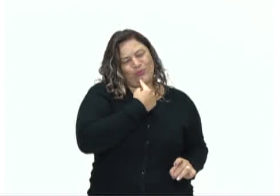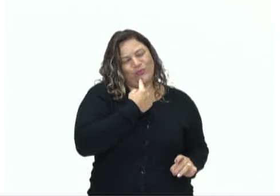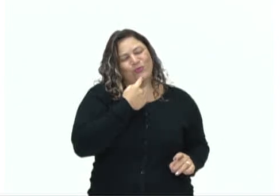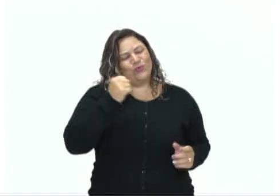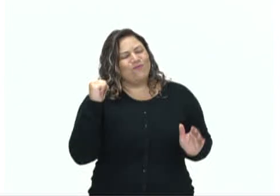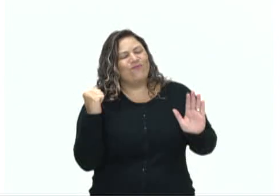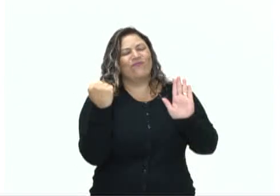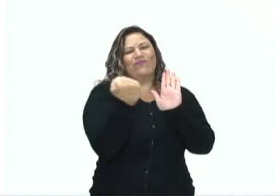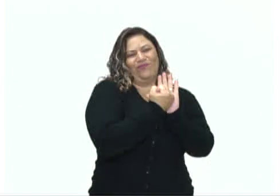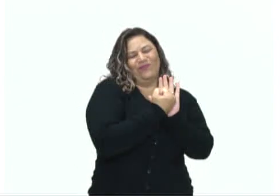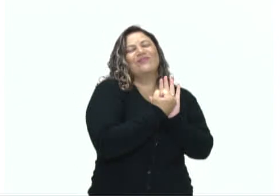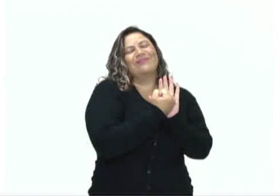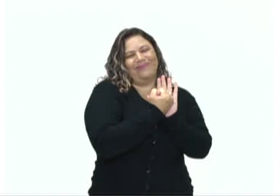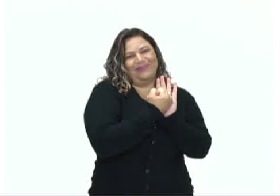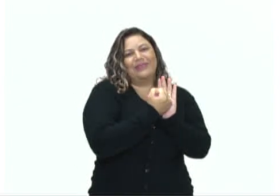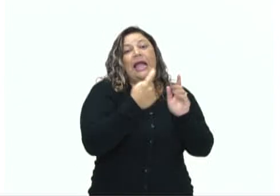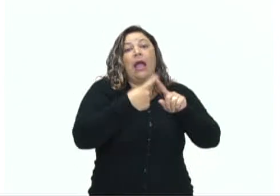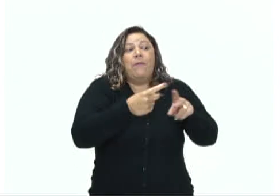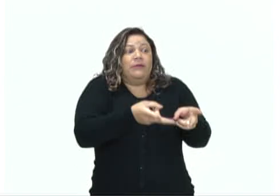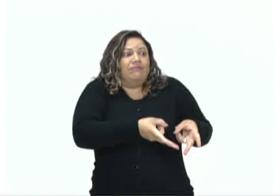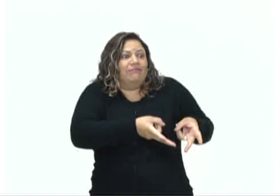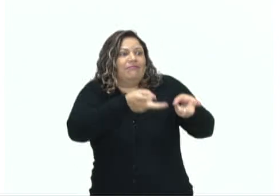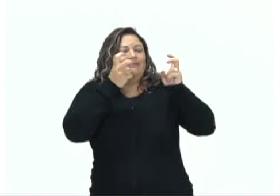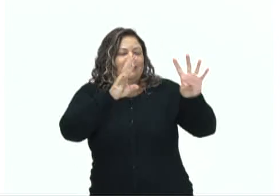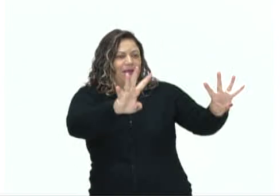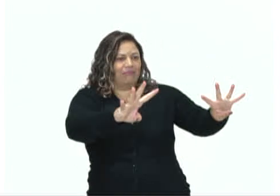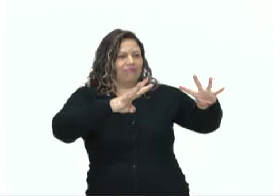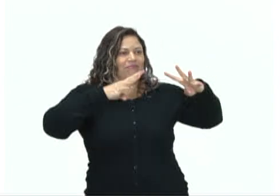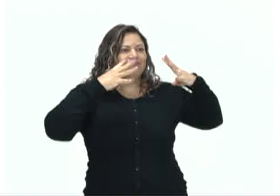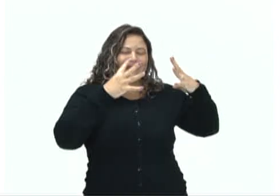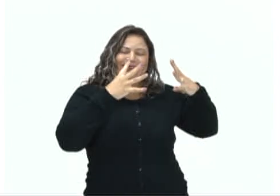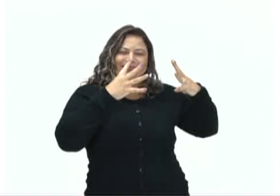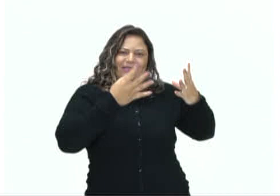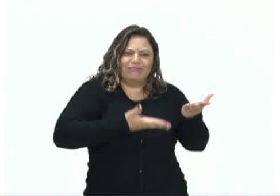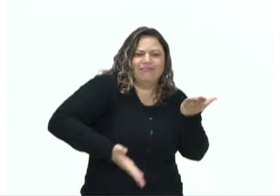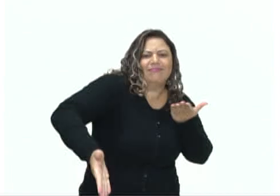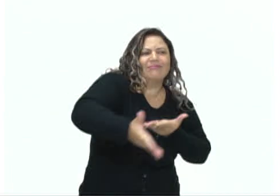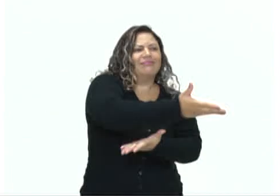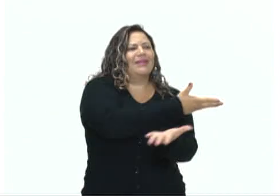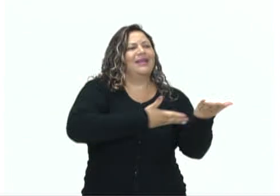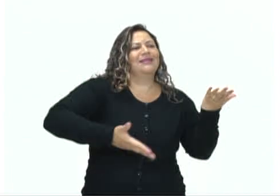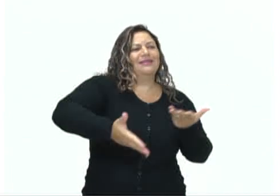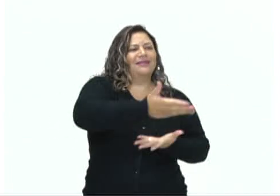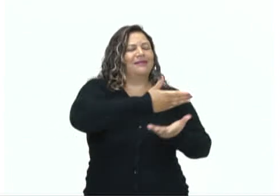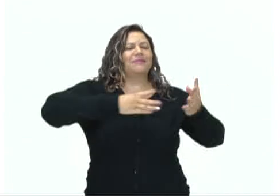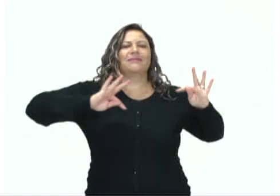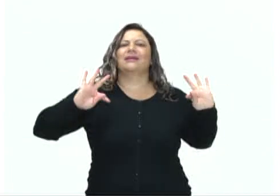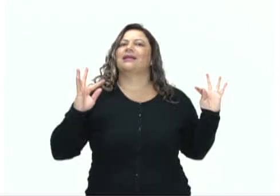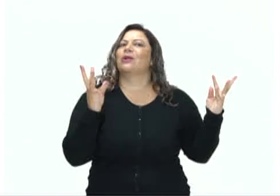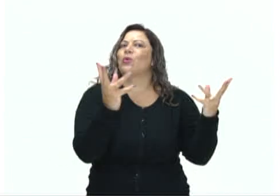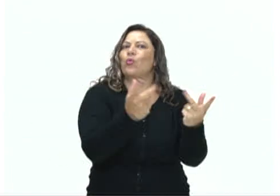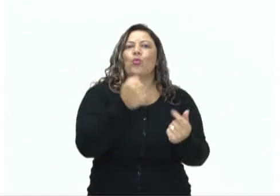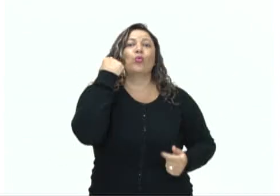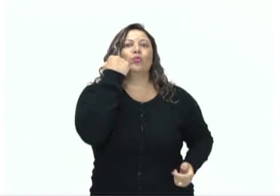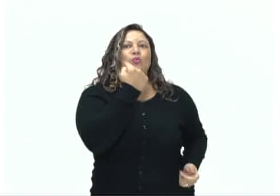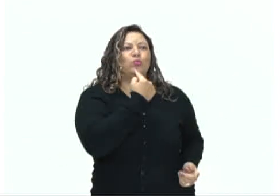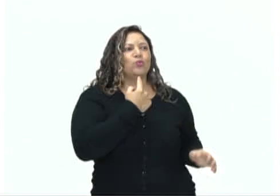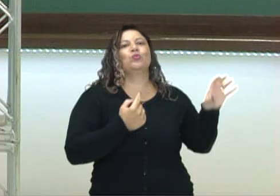ficou marcado porque percebi a atenção e participação de todos, surdos e